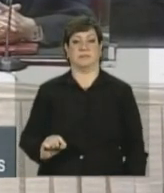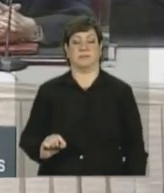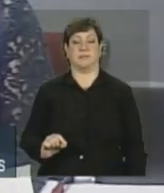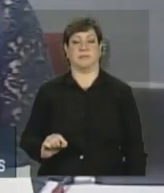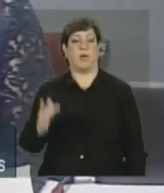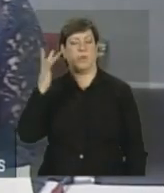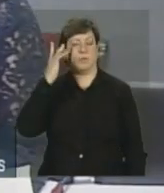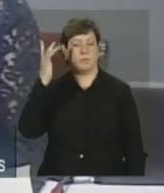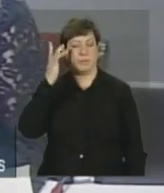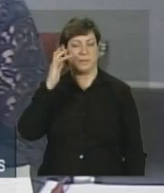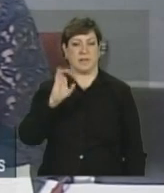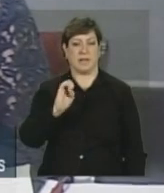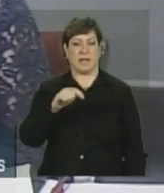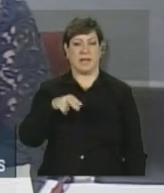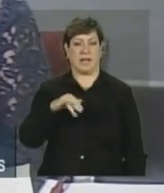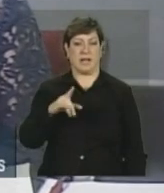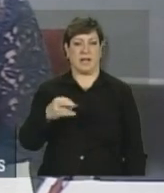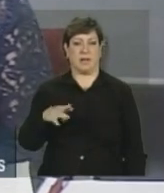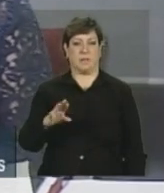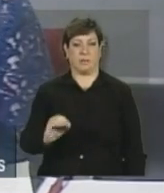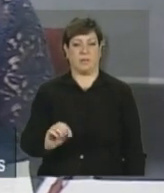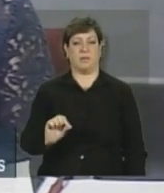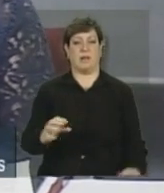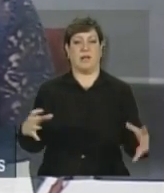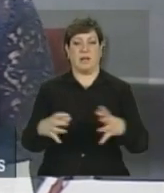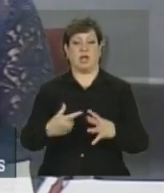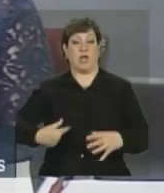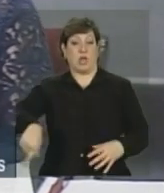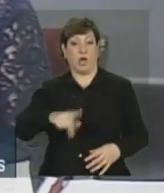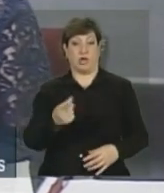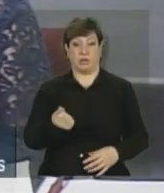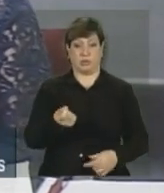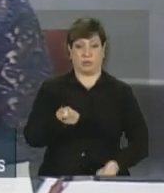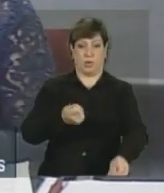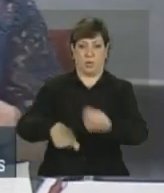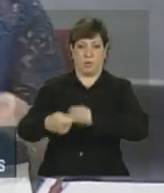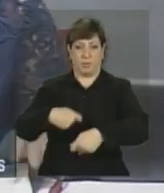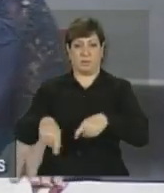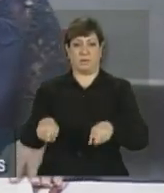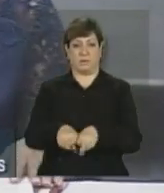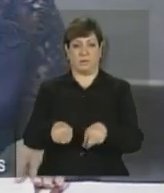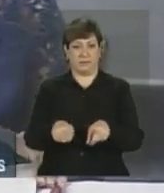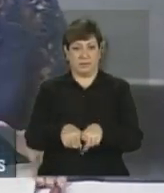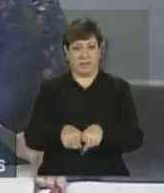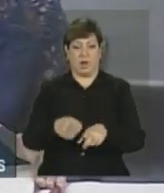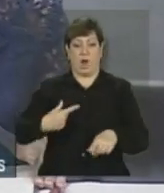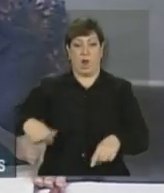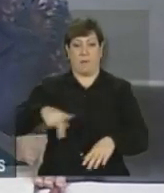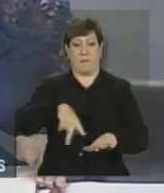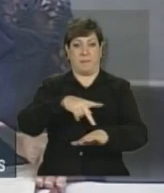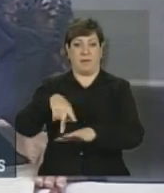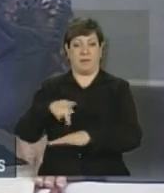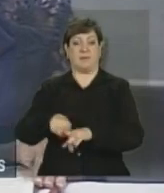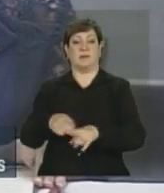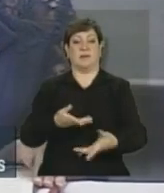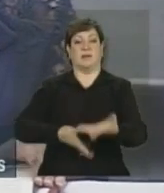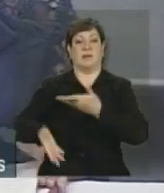num equilíbrio entre as nossas economias e a